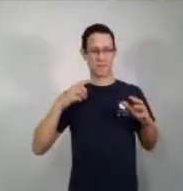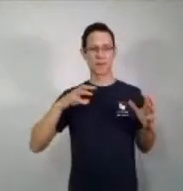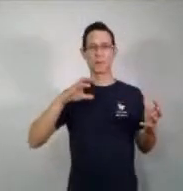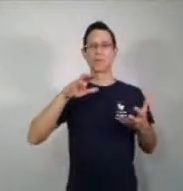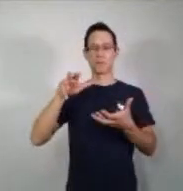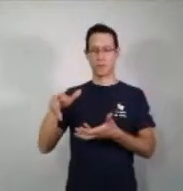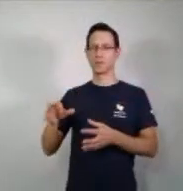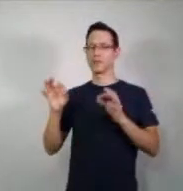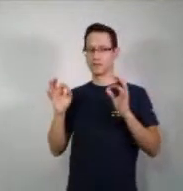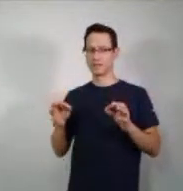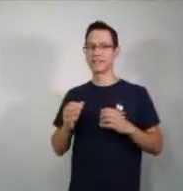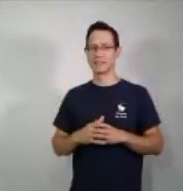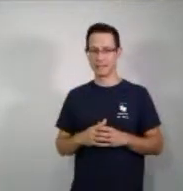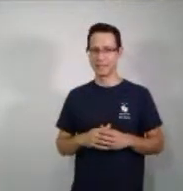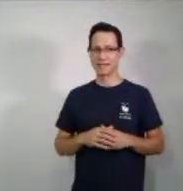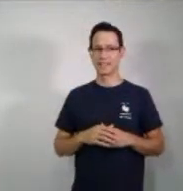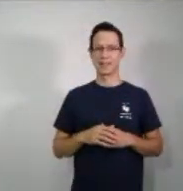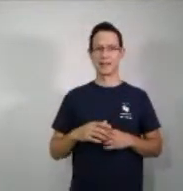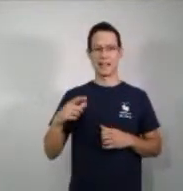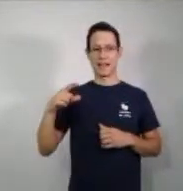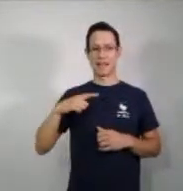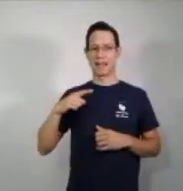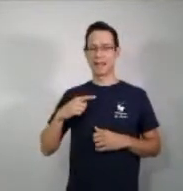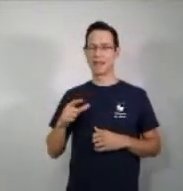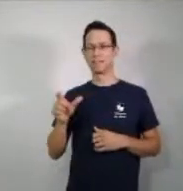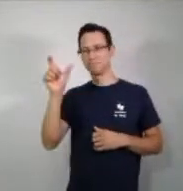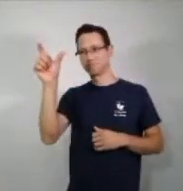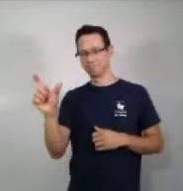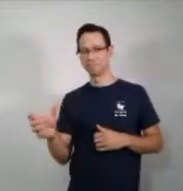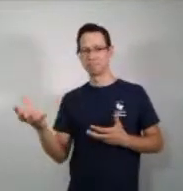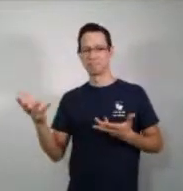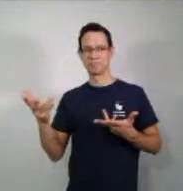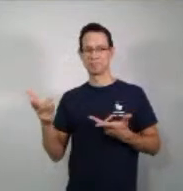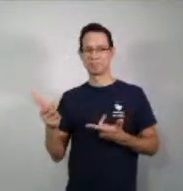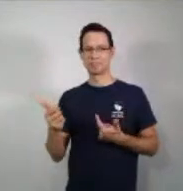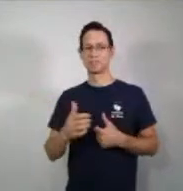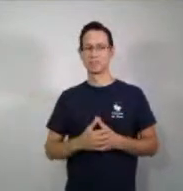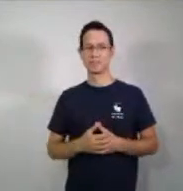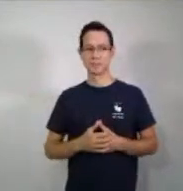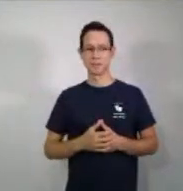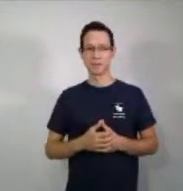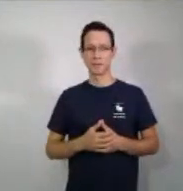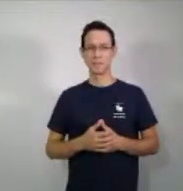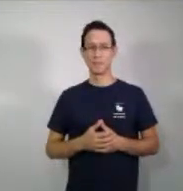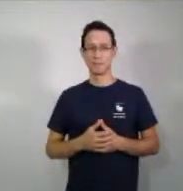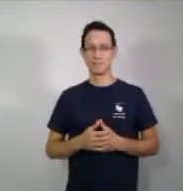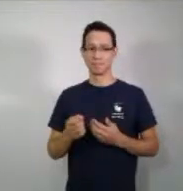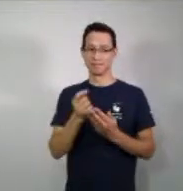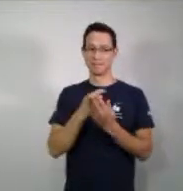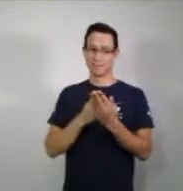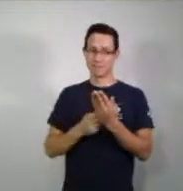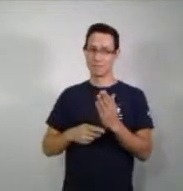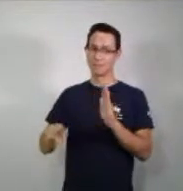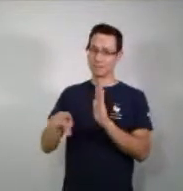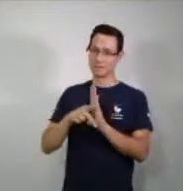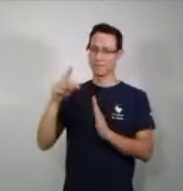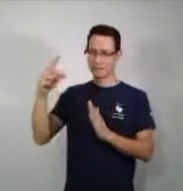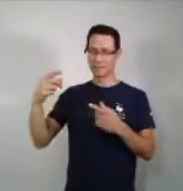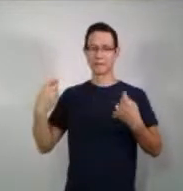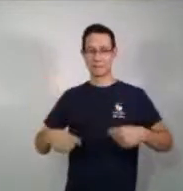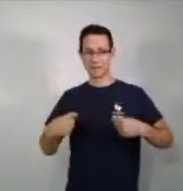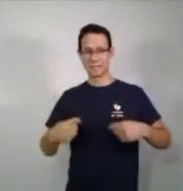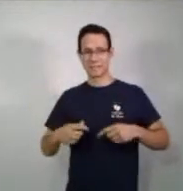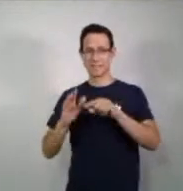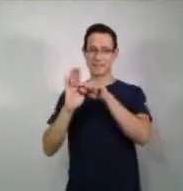a Nora é uma figura adorável. Realmente, eu até dediquei o Exato. livro a ela, porque realmente estive com